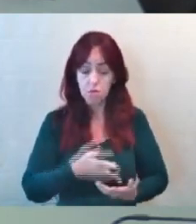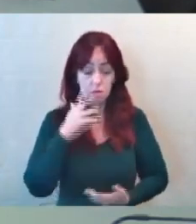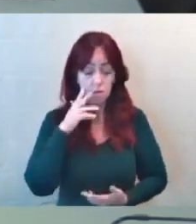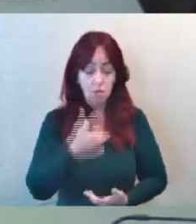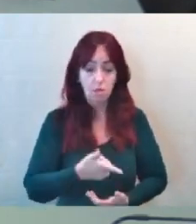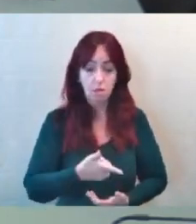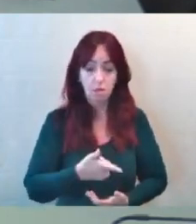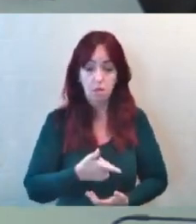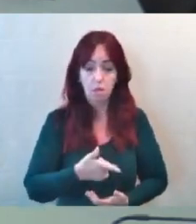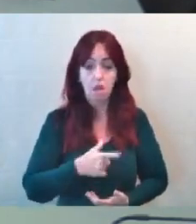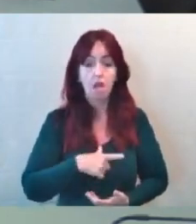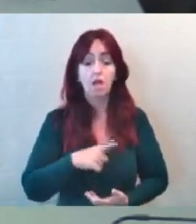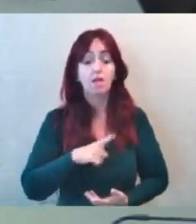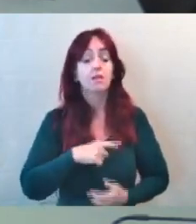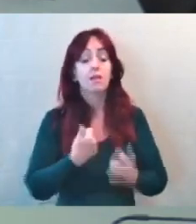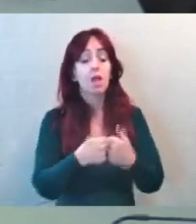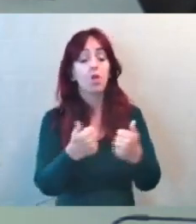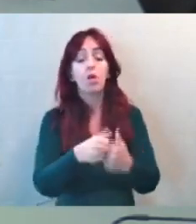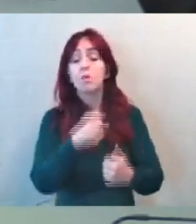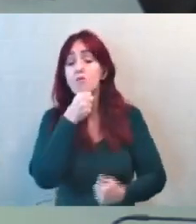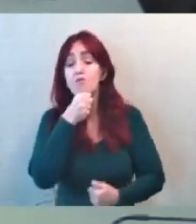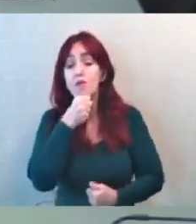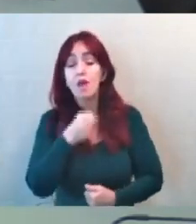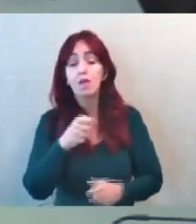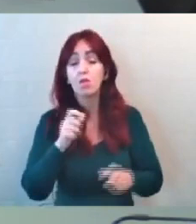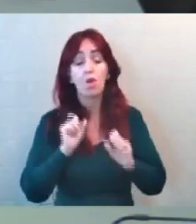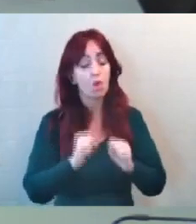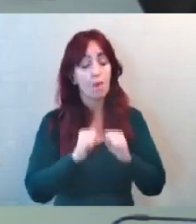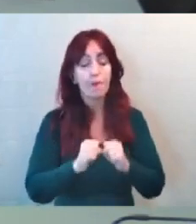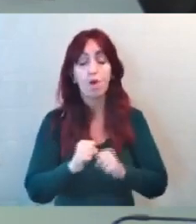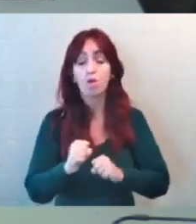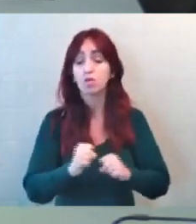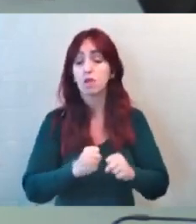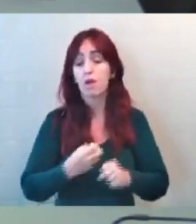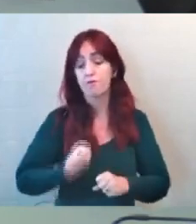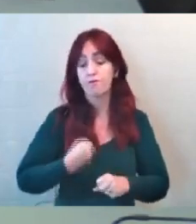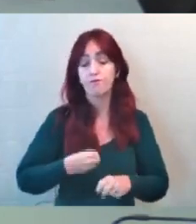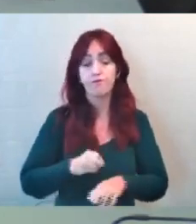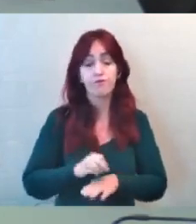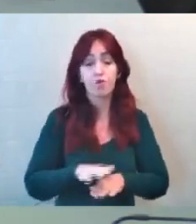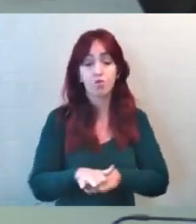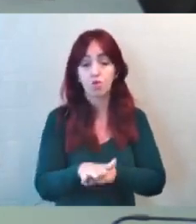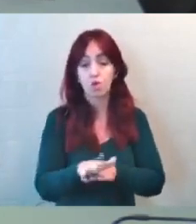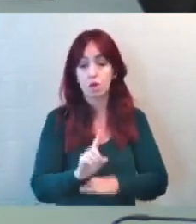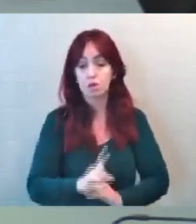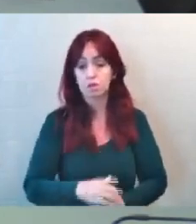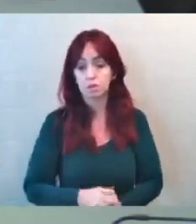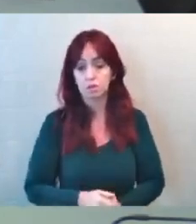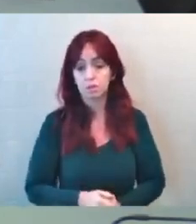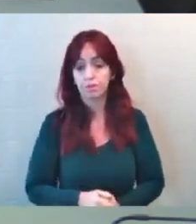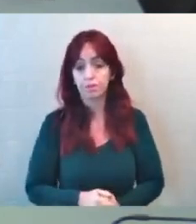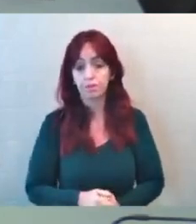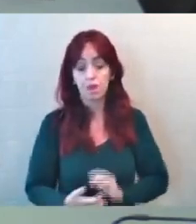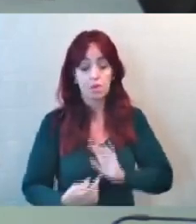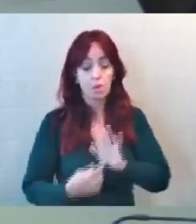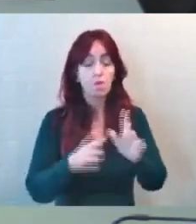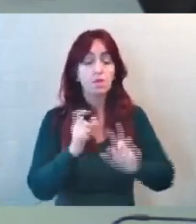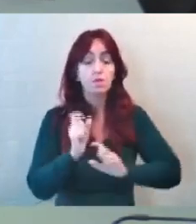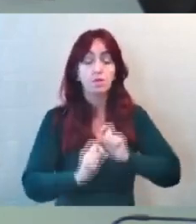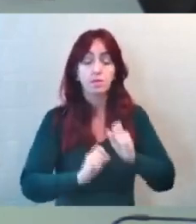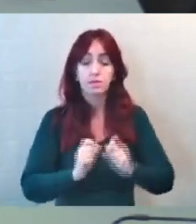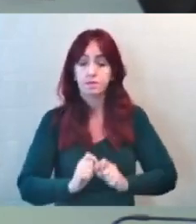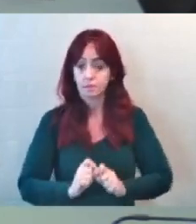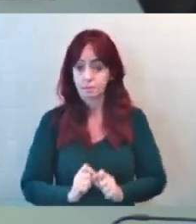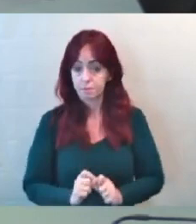condição ainda rodando. E aí eu vou colocar aqui agora uma questão, que é justamente o seguinte,